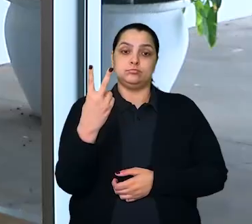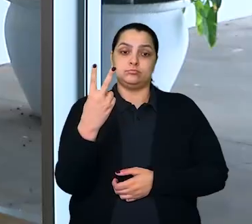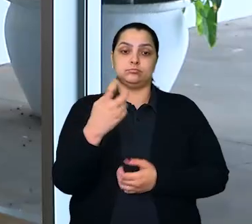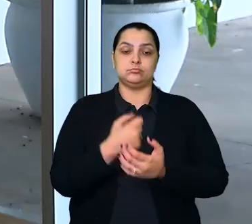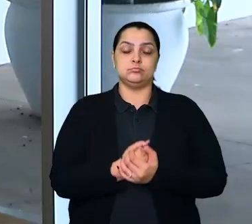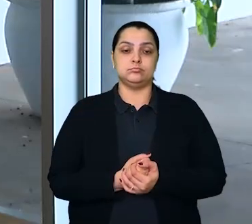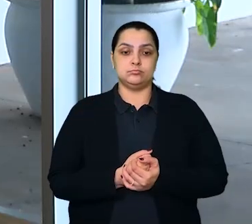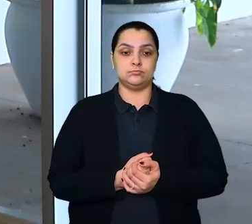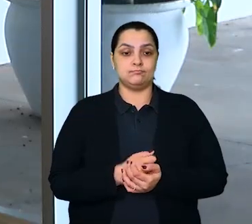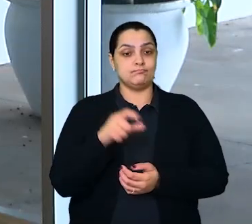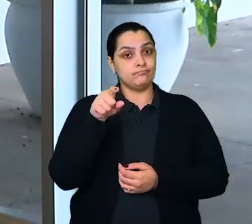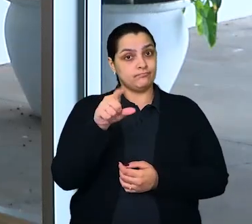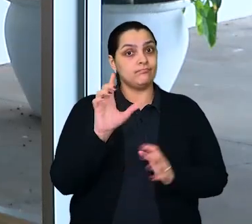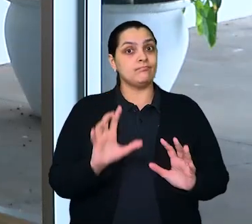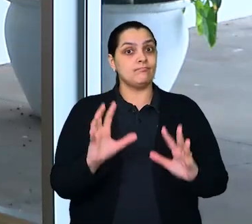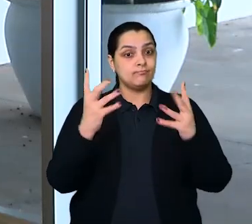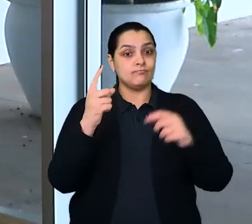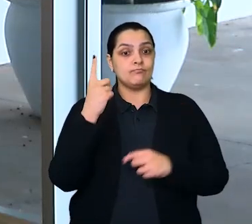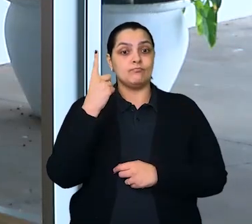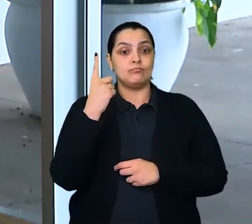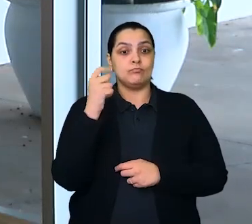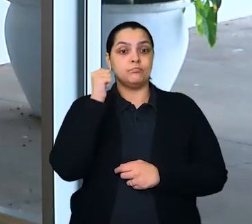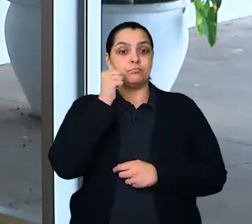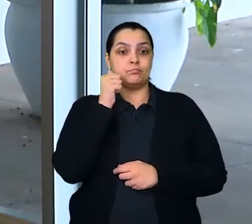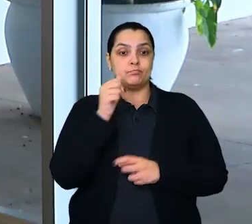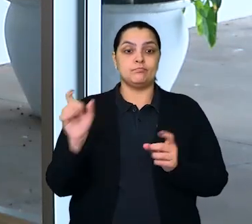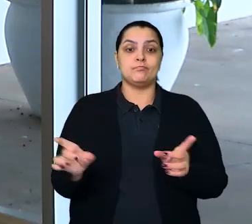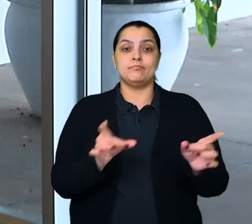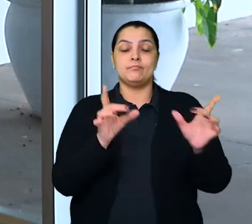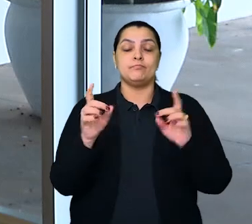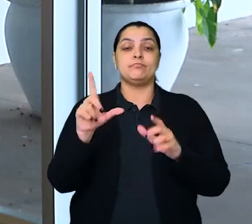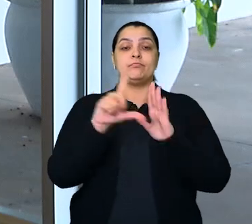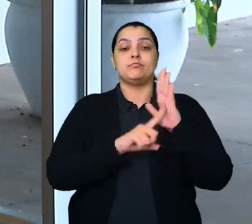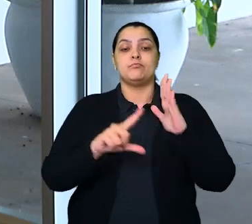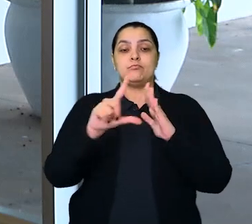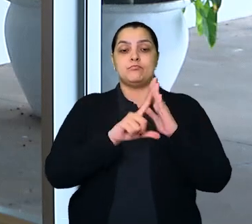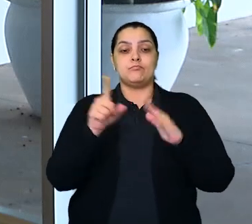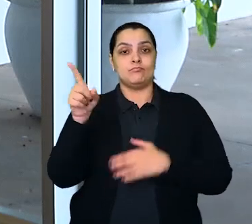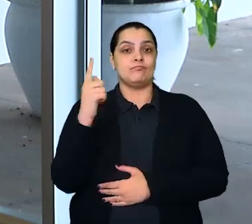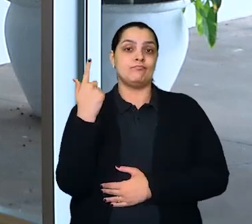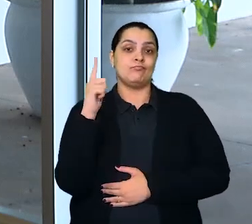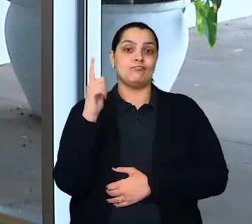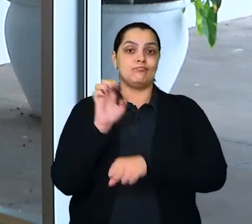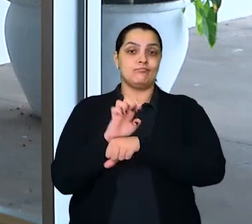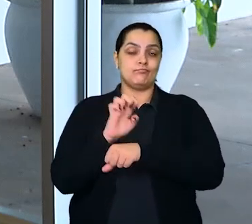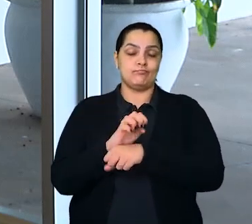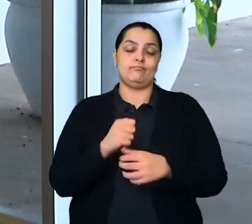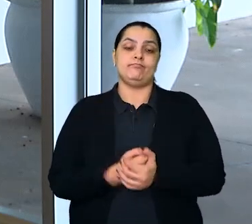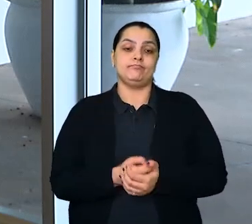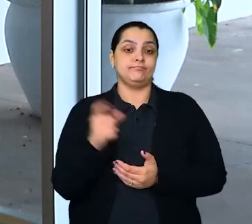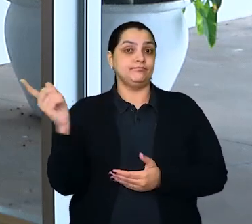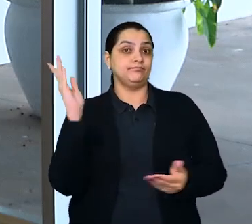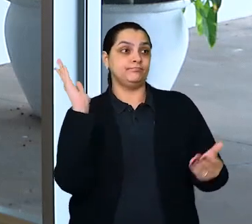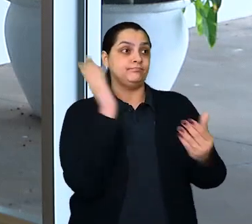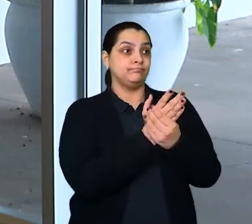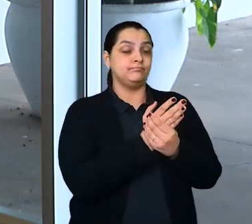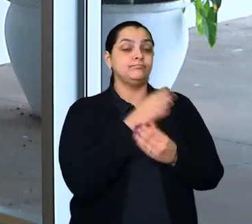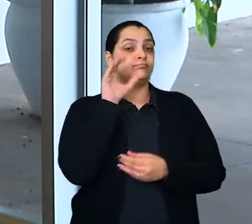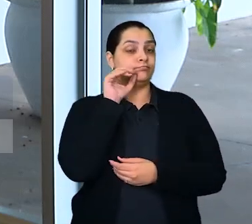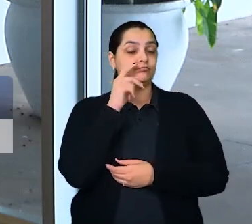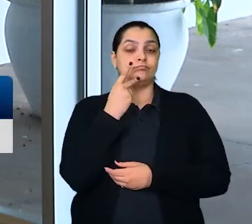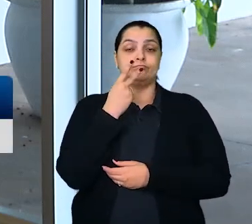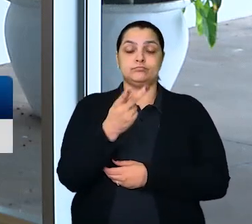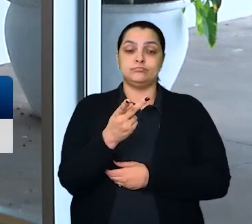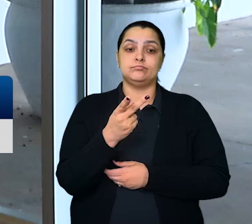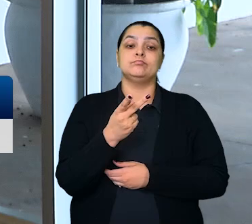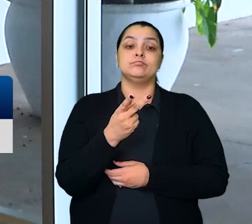41.702. Um desses casos envolveu uma balconista de uma loja varejista de Goiás. Ao ingressar na justiça, a empregada contou